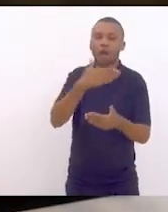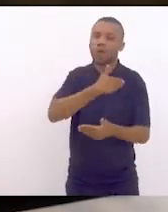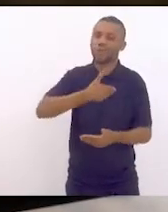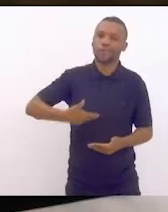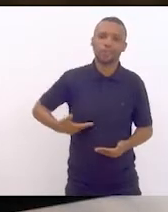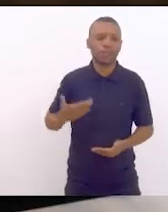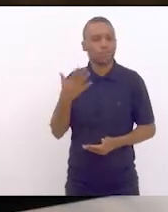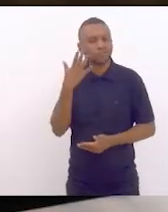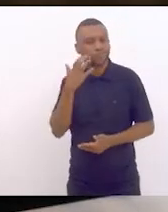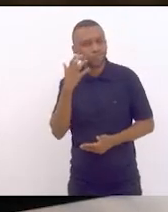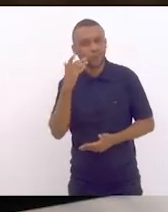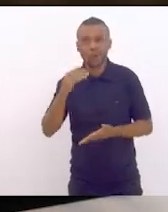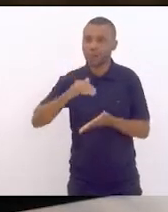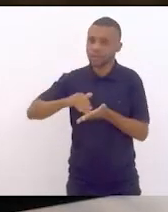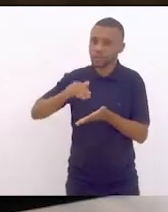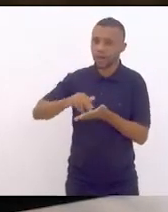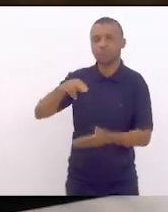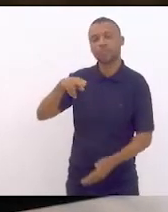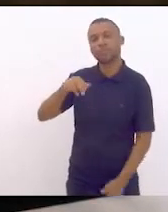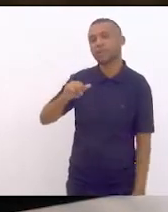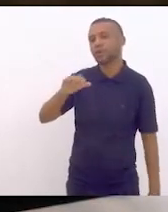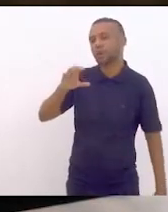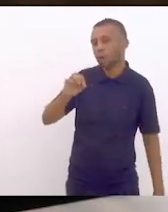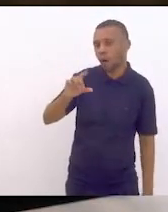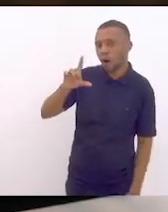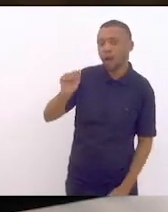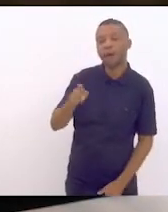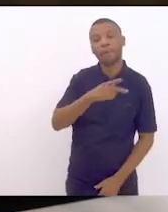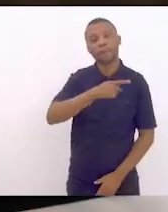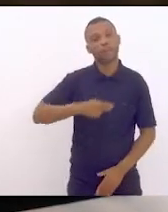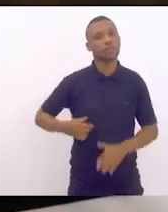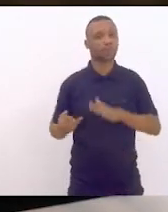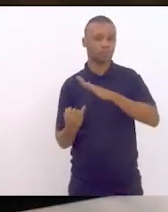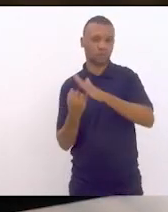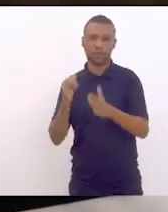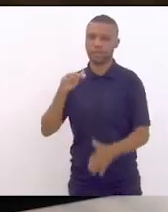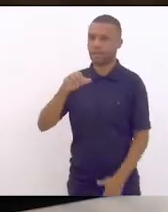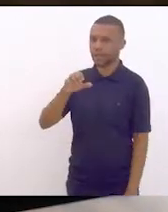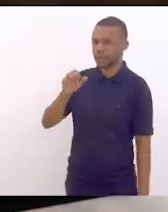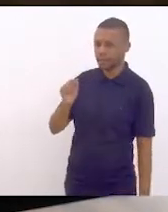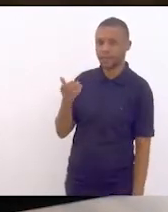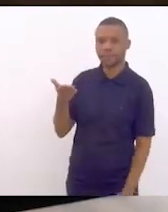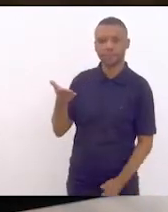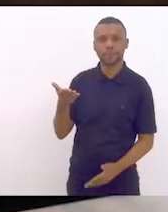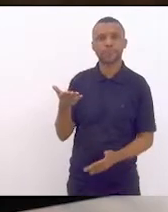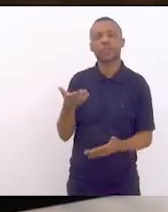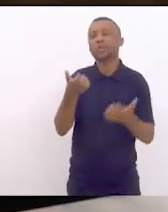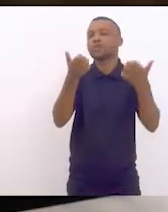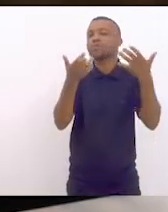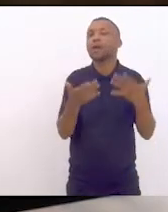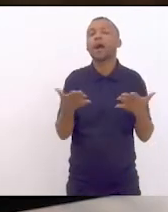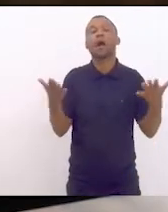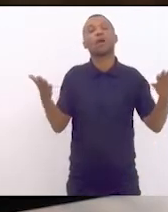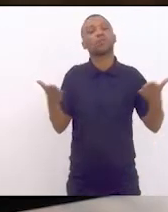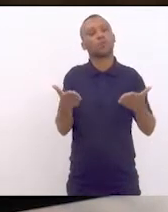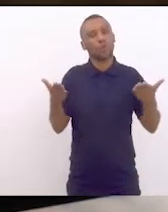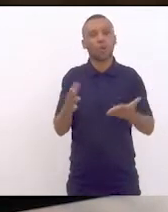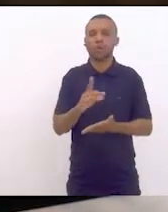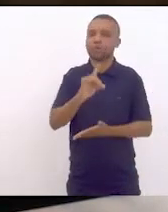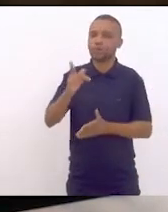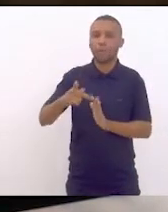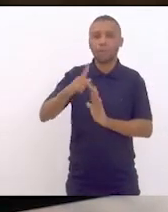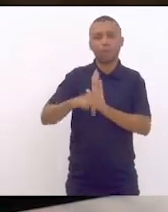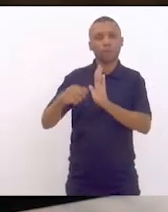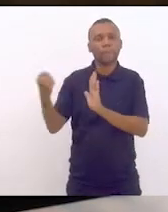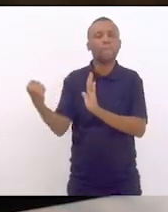secretário Nicola, ao presidente Felipe Campello do INEP, dizer que hoje é um dia que através desse projeto se